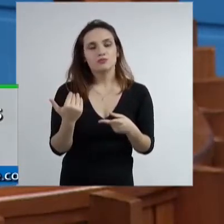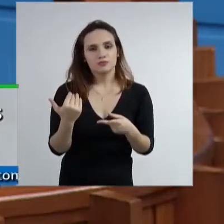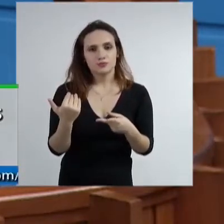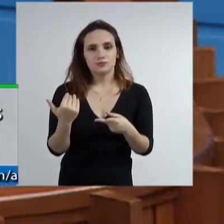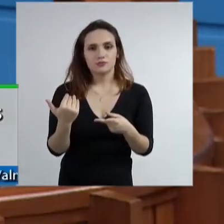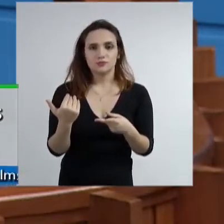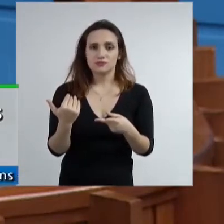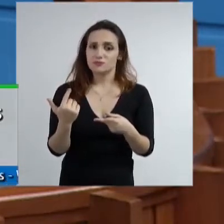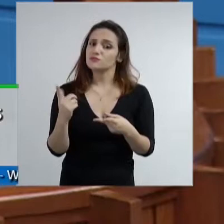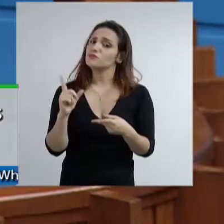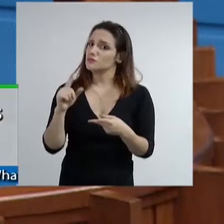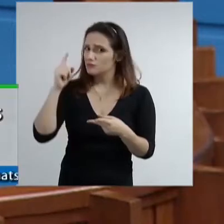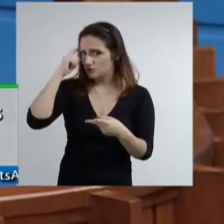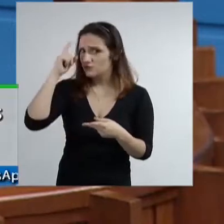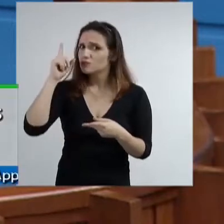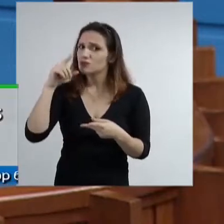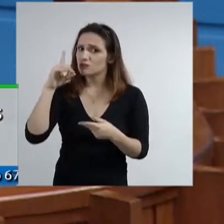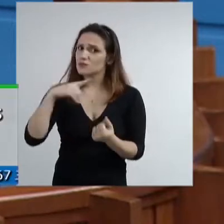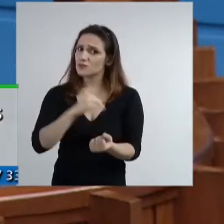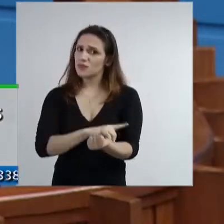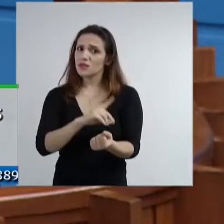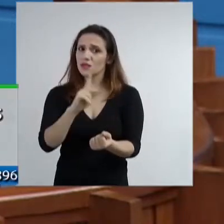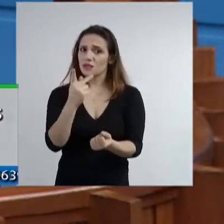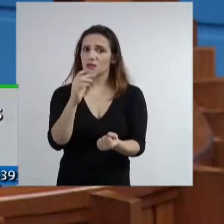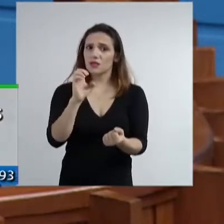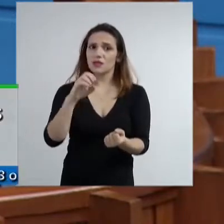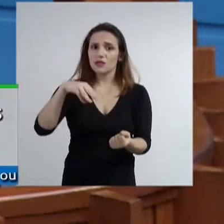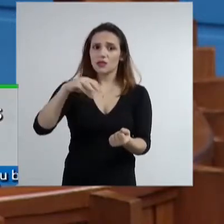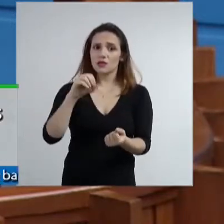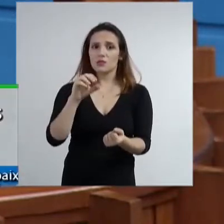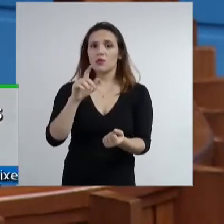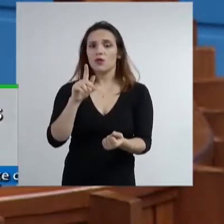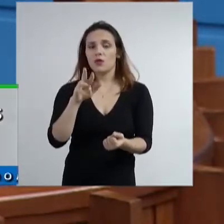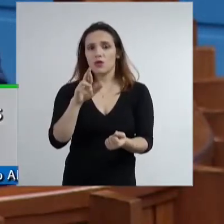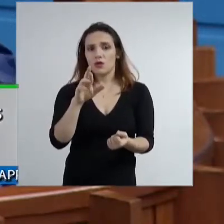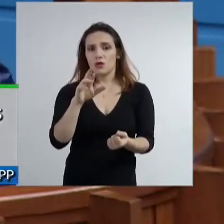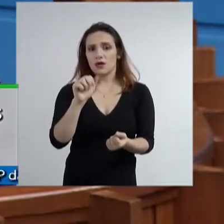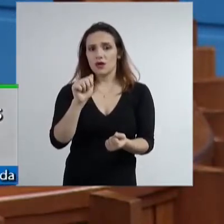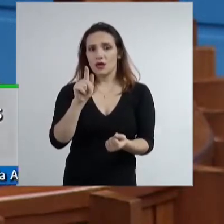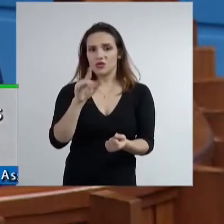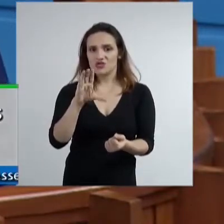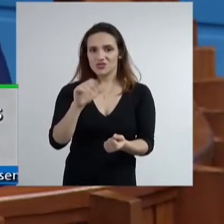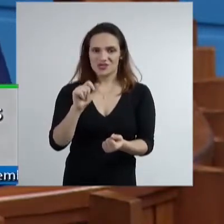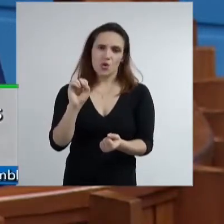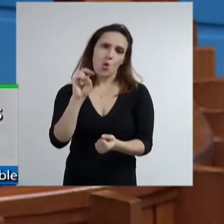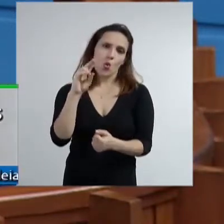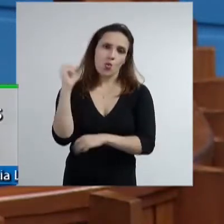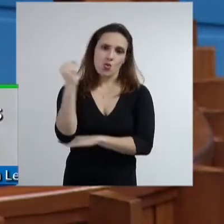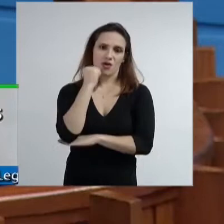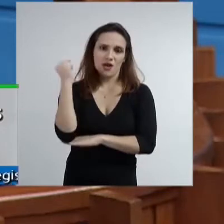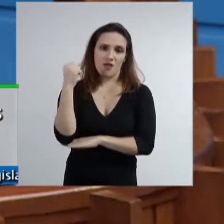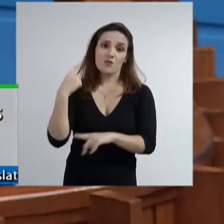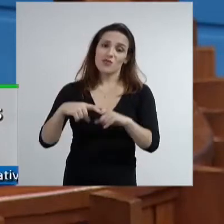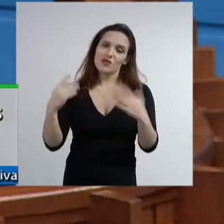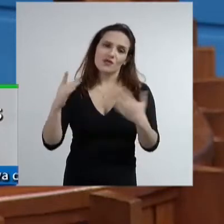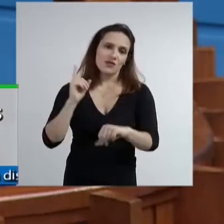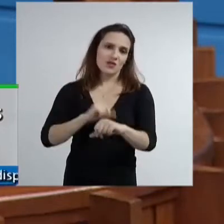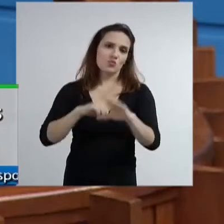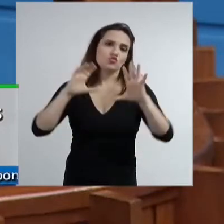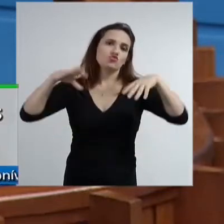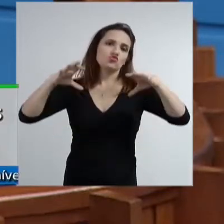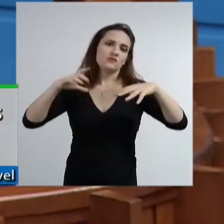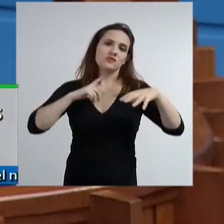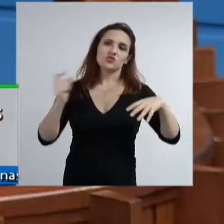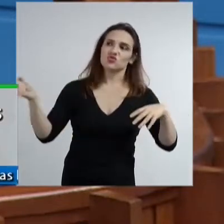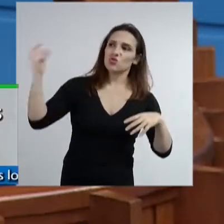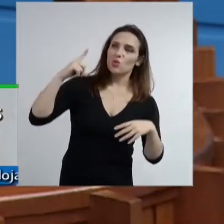há suspeitas de que seja também a dengue hemorrágica, a dengue grave. Então falamos disso muito agora, porque é tempo de chuva e de sol e